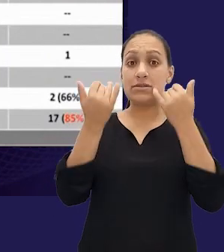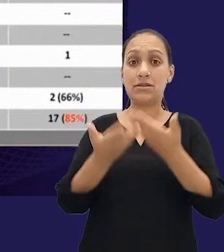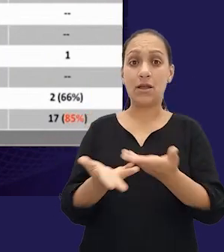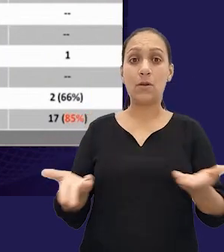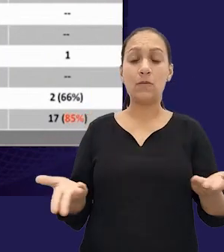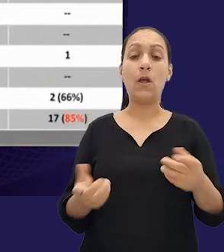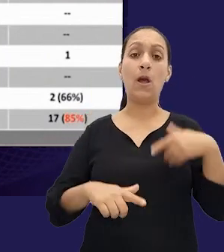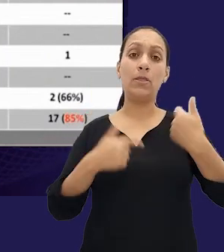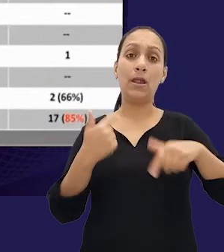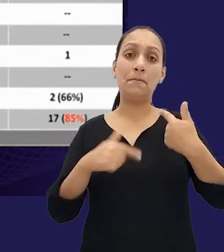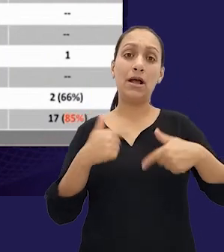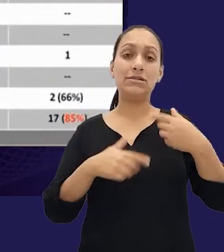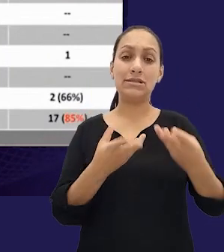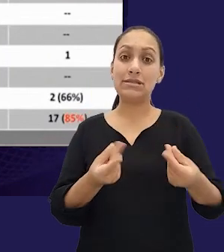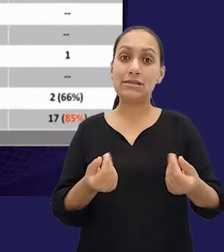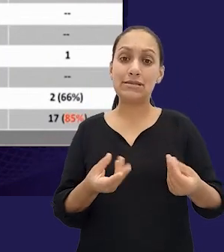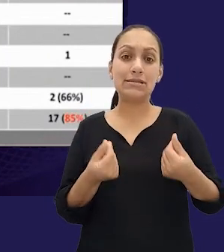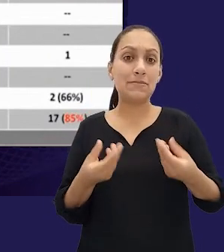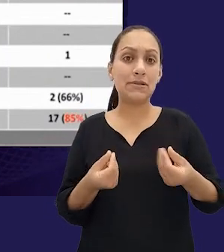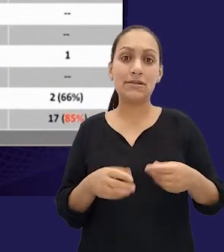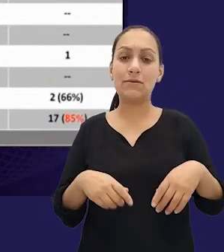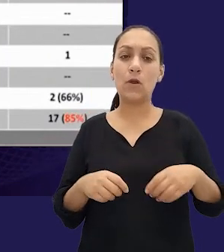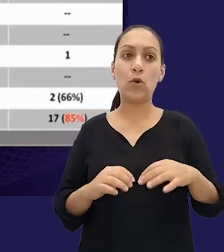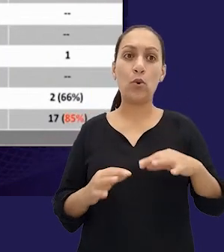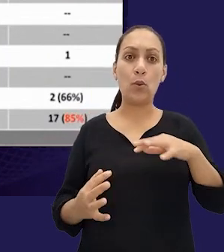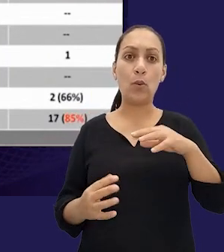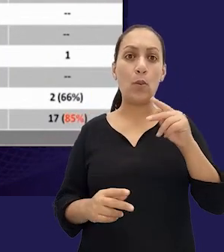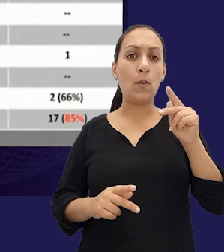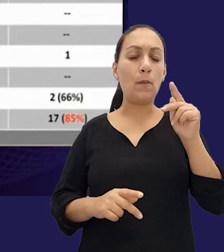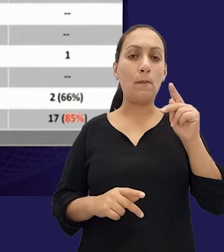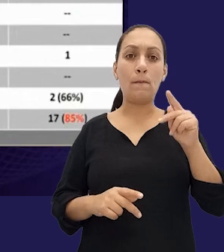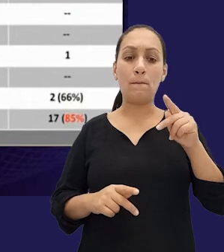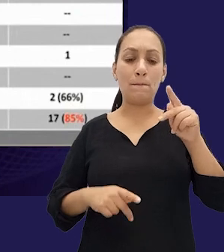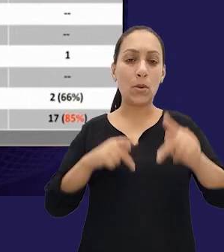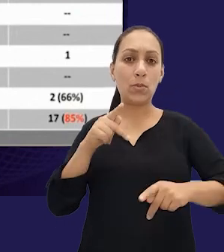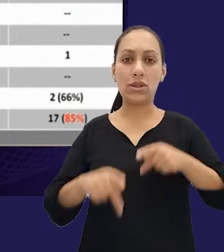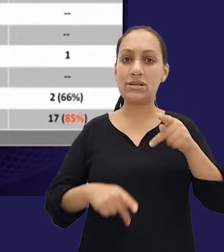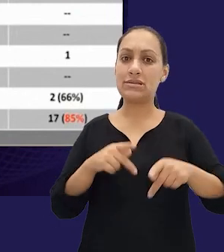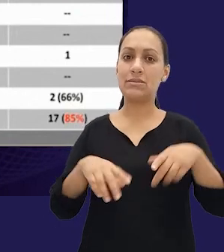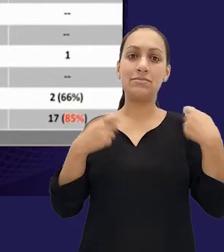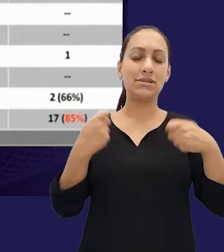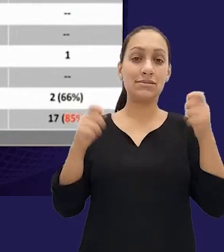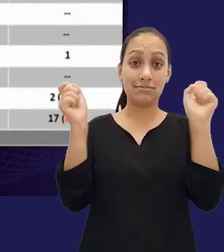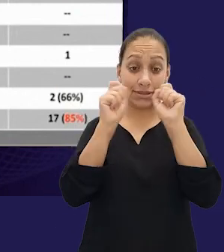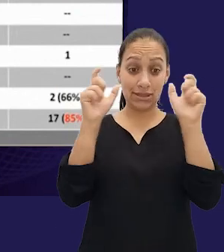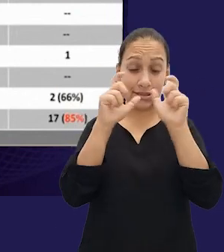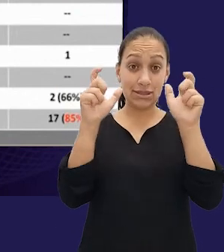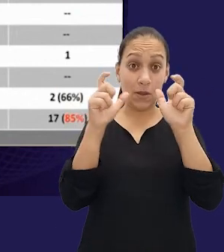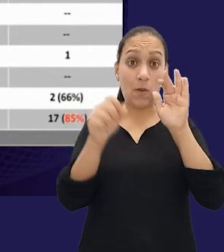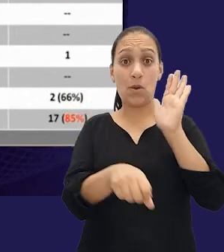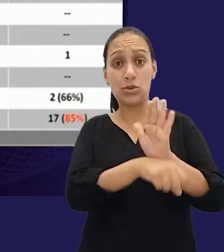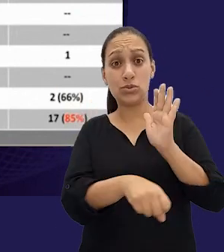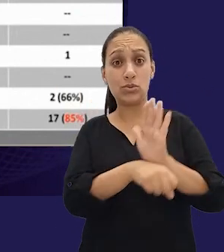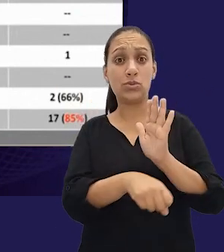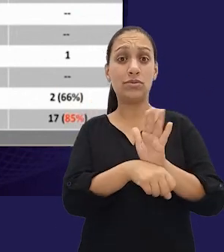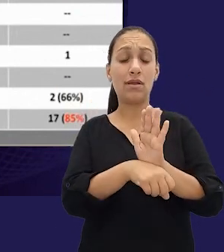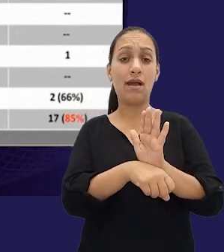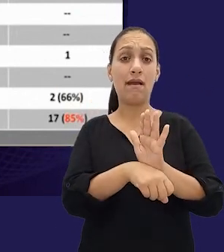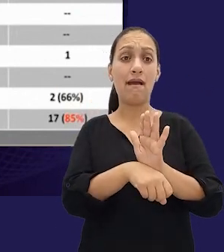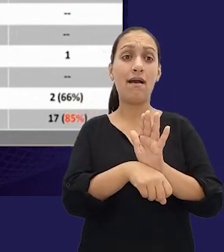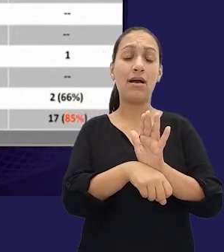de sensibilização, né? O povo, todo mundo tem que se dar conta do que está acontecendo e ajudar e auxiliar e